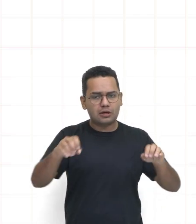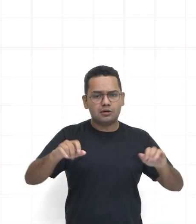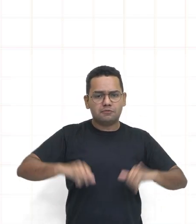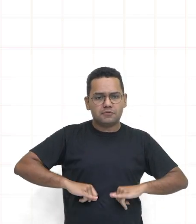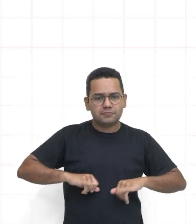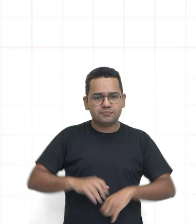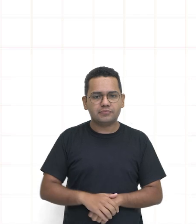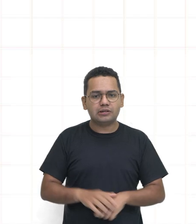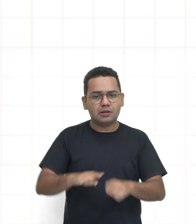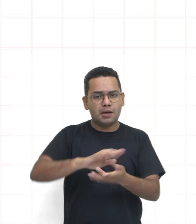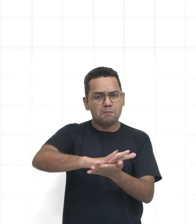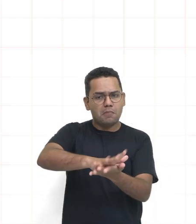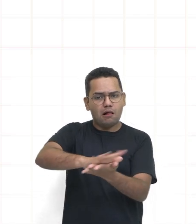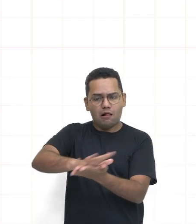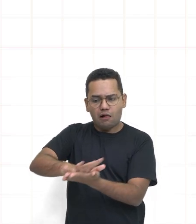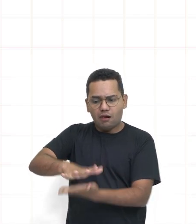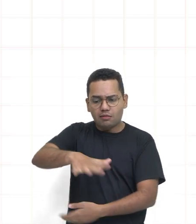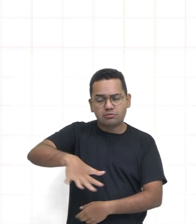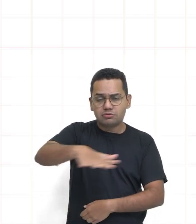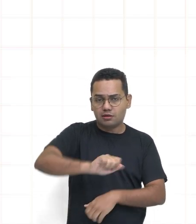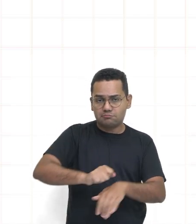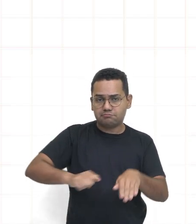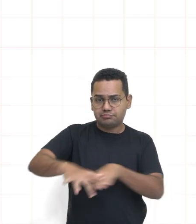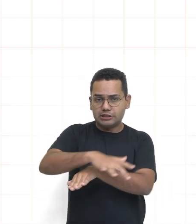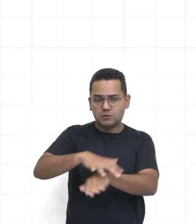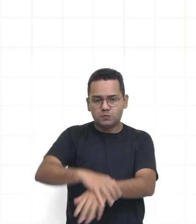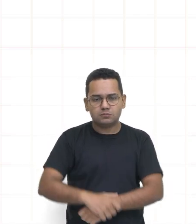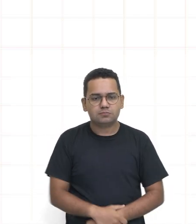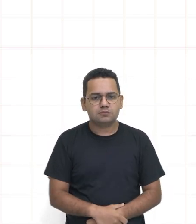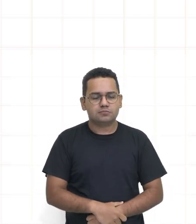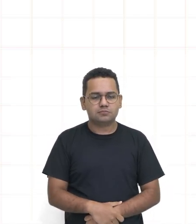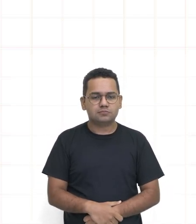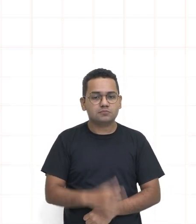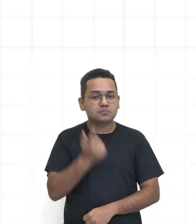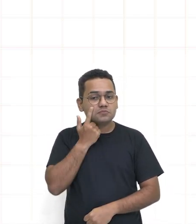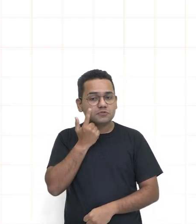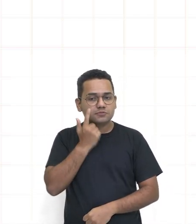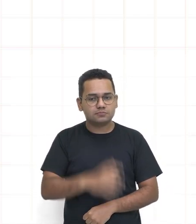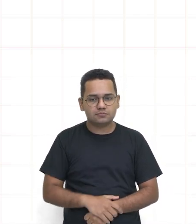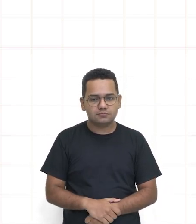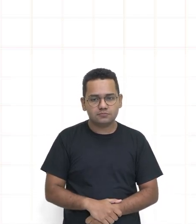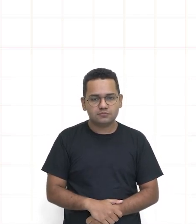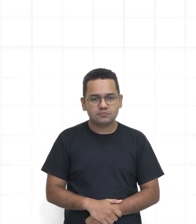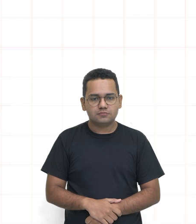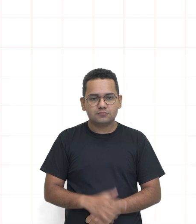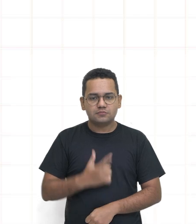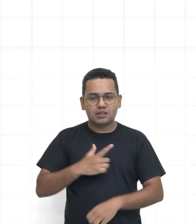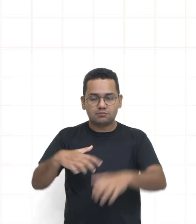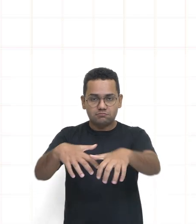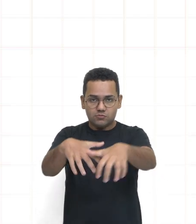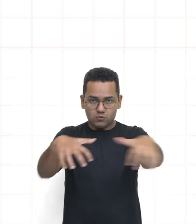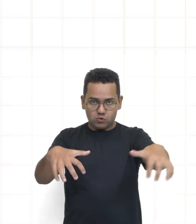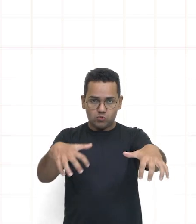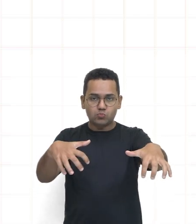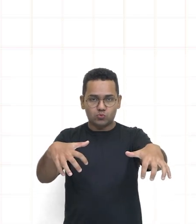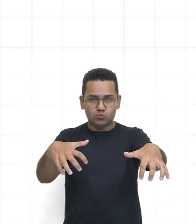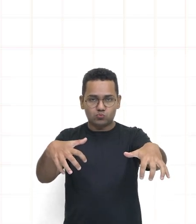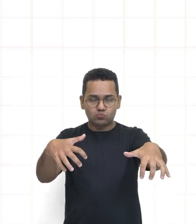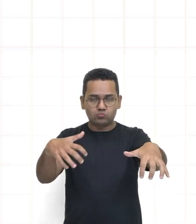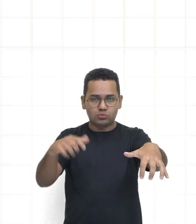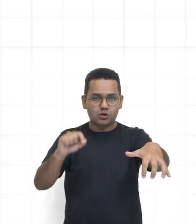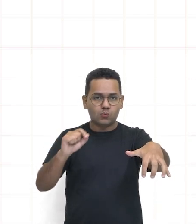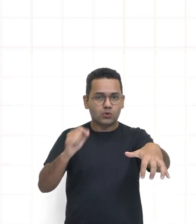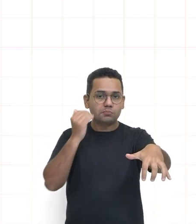devastação generalizada da Península Coreana. Vamos observar a divisão da península em duas nações